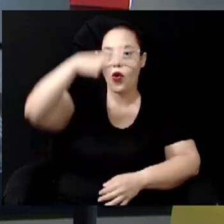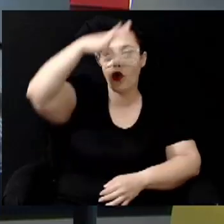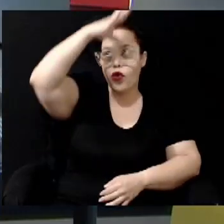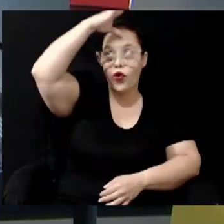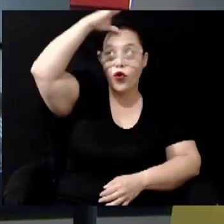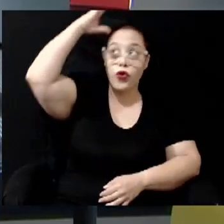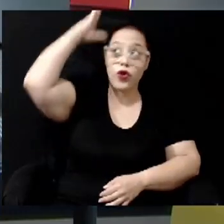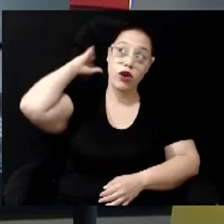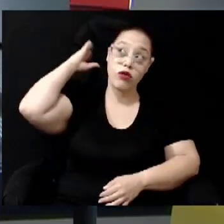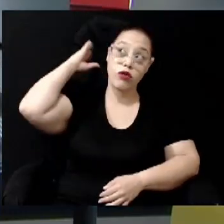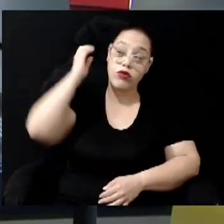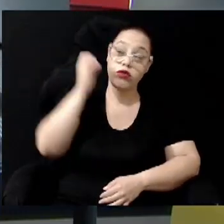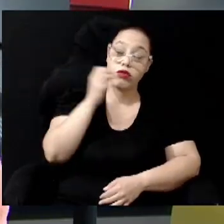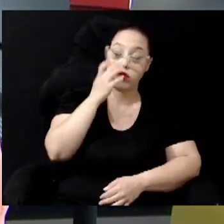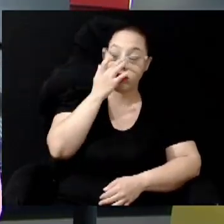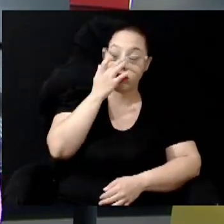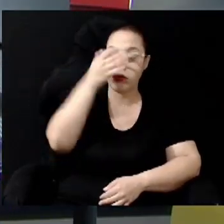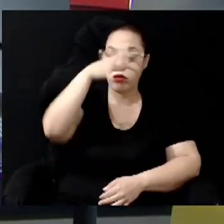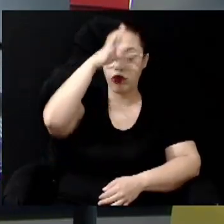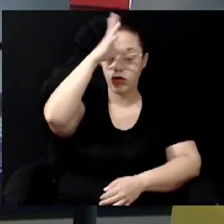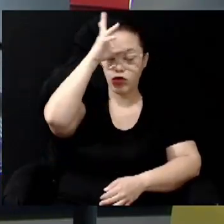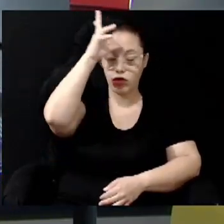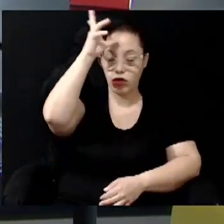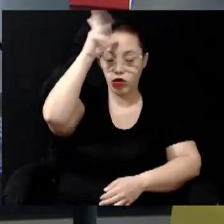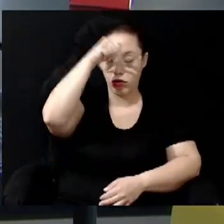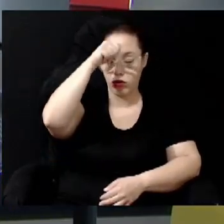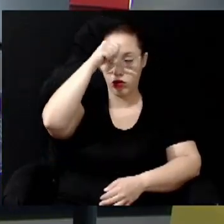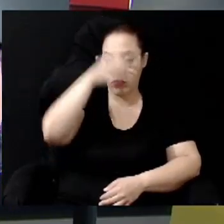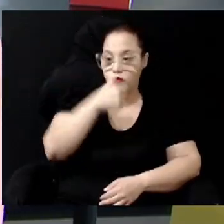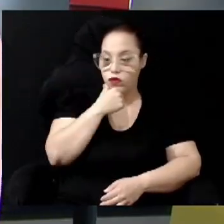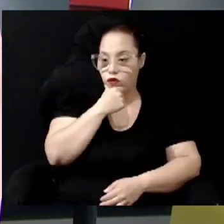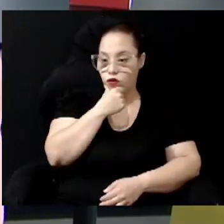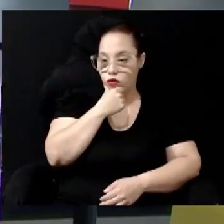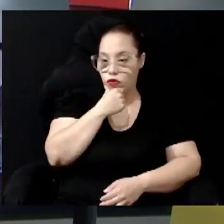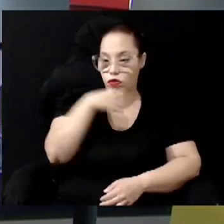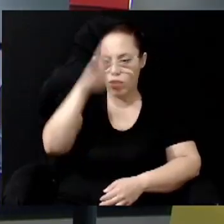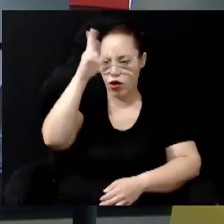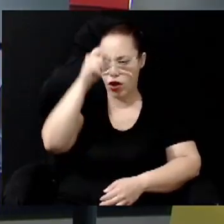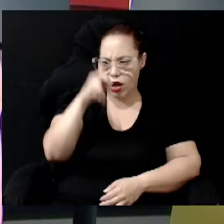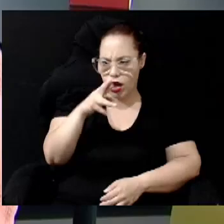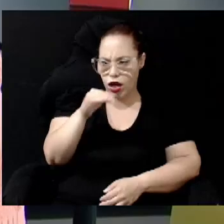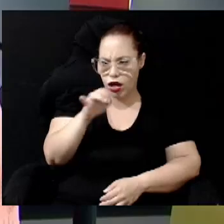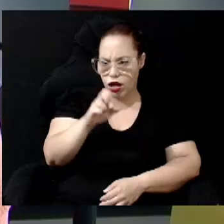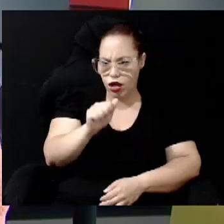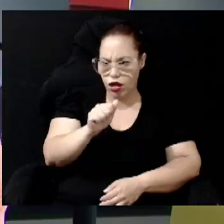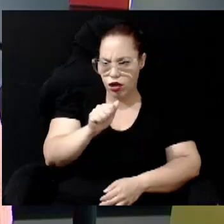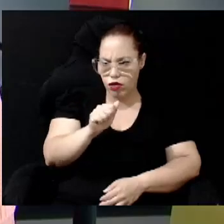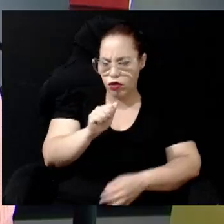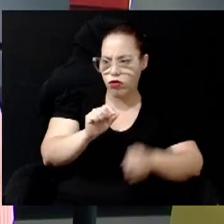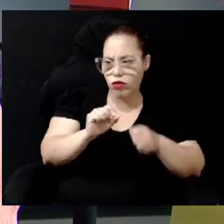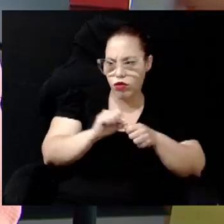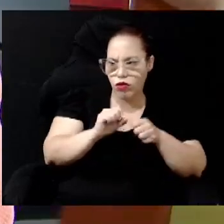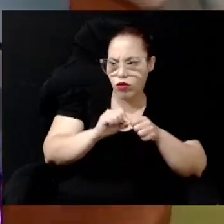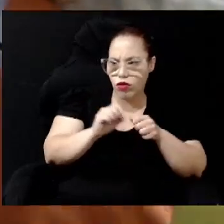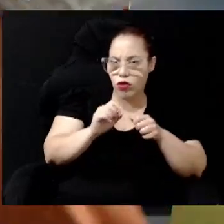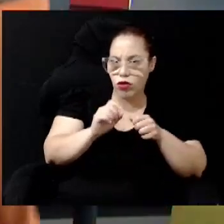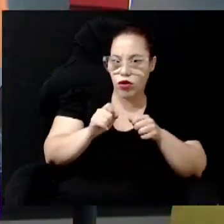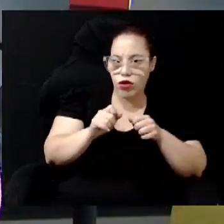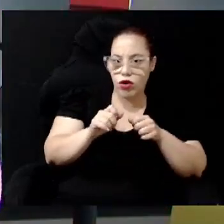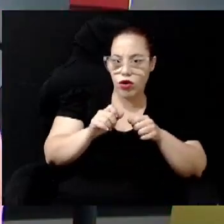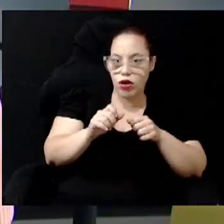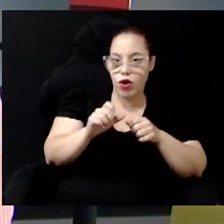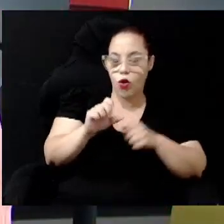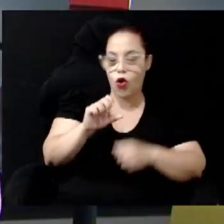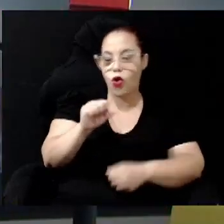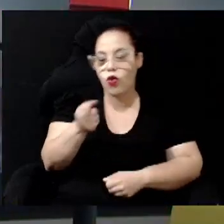fizer o frango em casa, né? Ou mesmo se a gente tiver a galinha, vai abater a galinha, sobra a ossada,